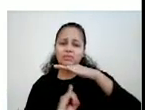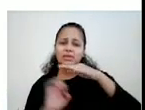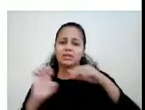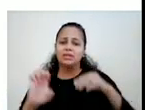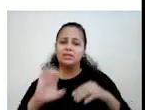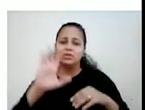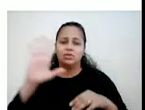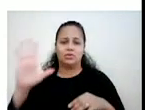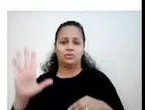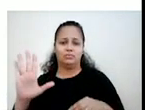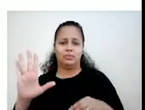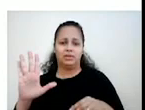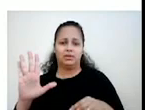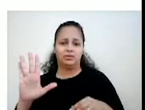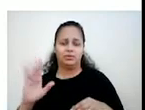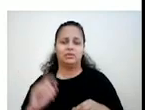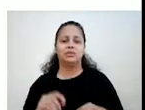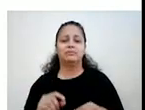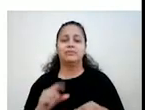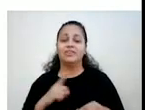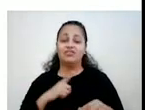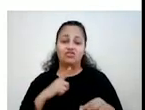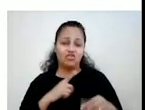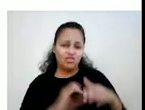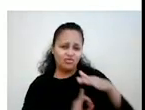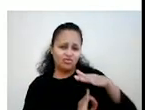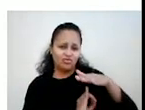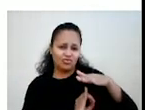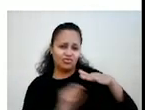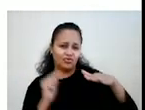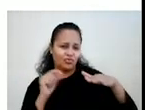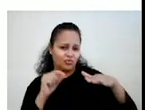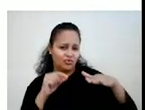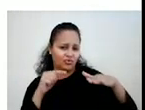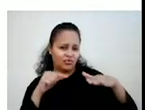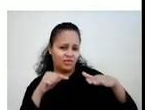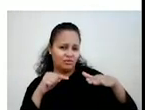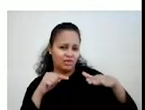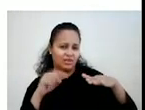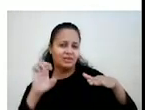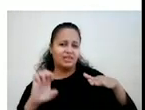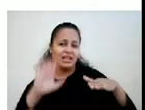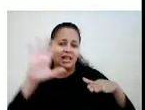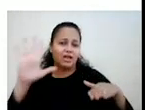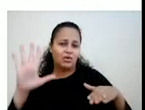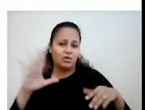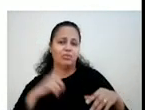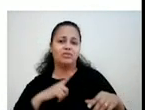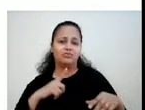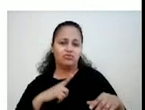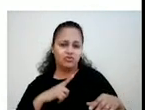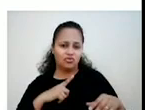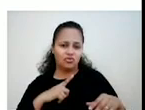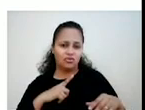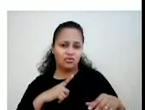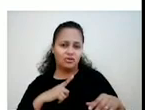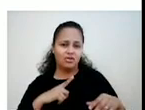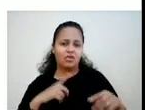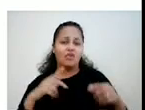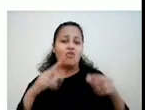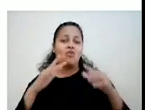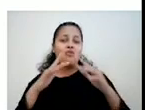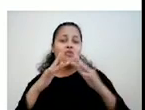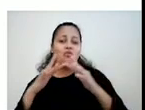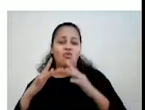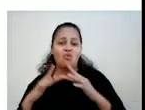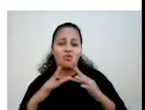muito importantes. Alguns desses imigrantes, na Europa já tinham entrado em contato com as